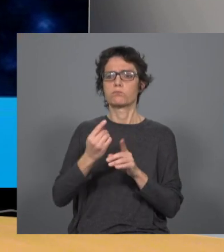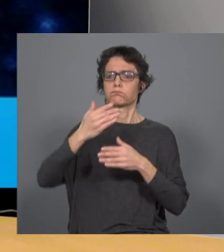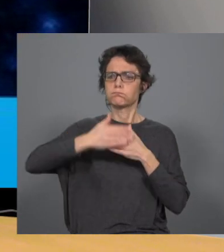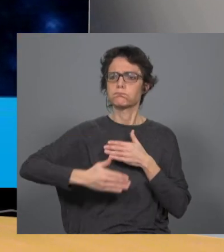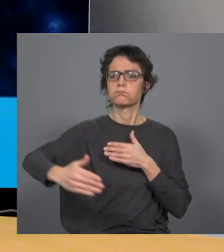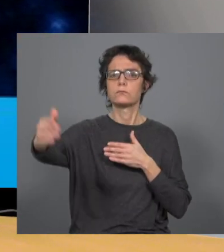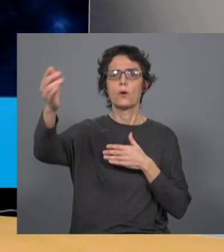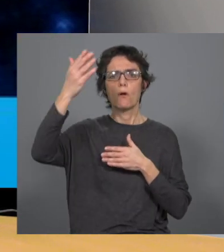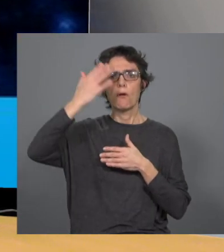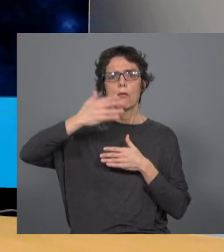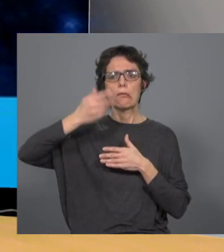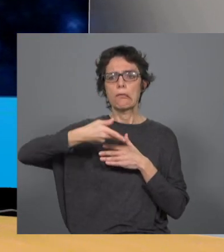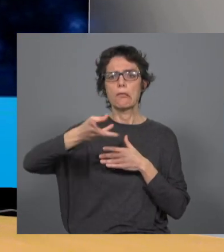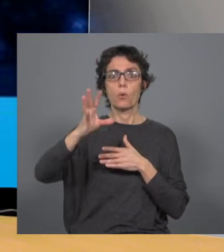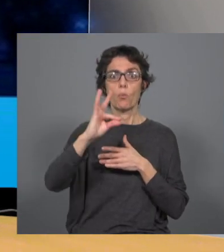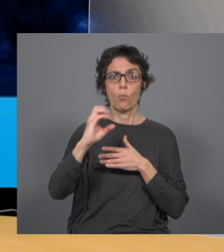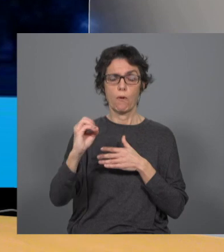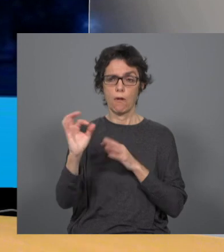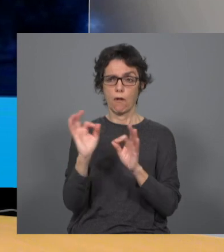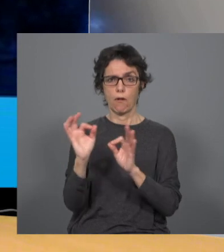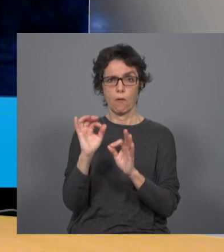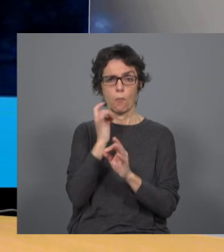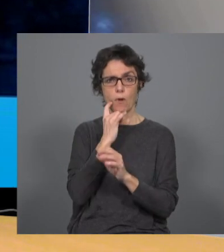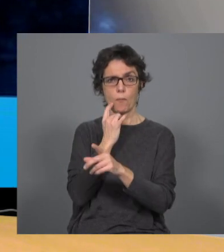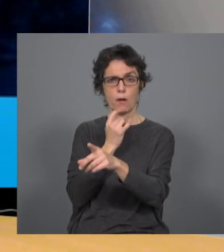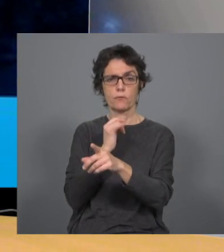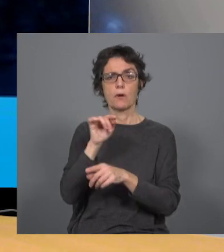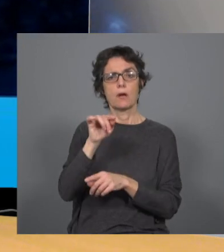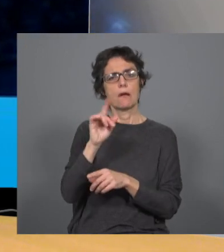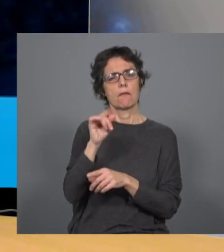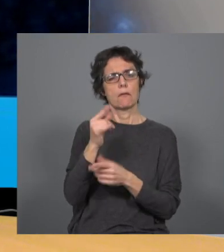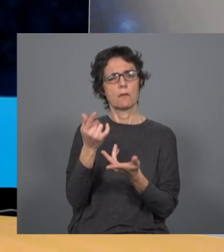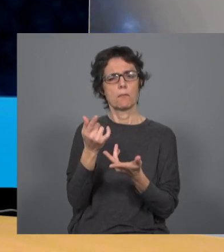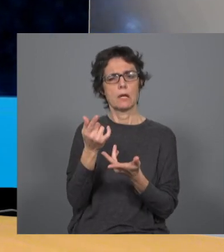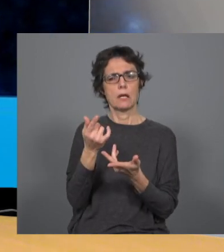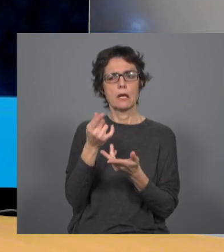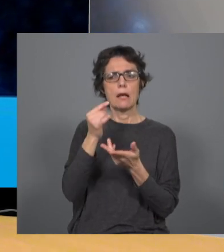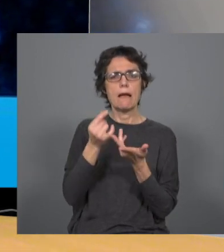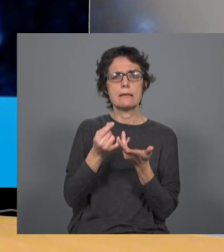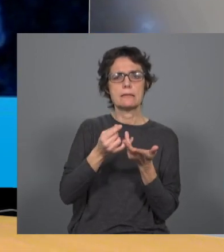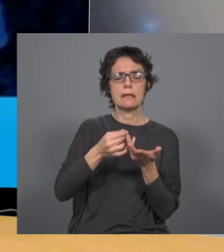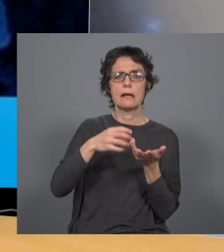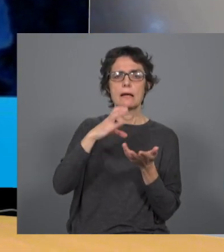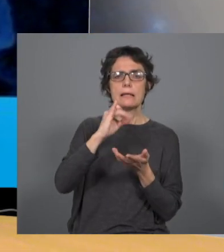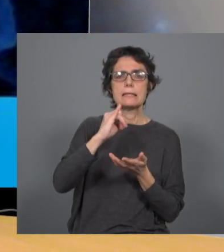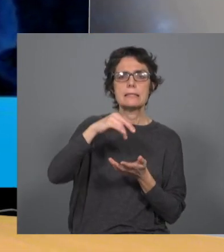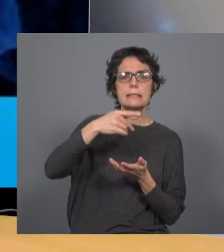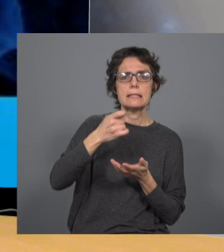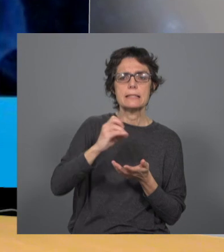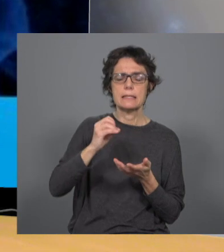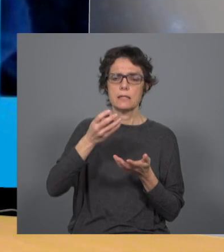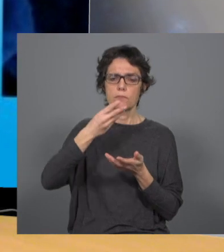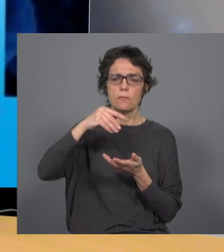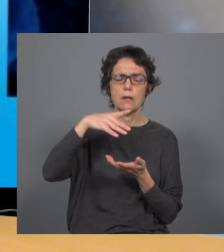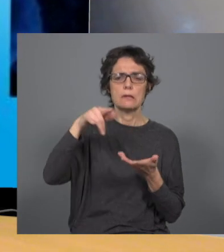preparação para a Páscoa, a Quaresma, e depois as cinzas que são essa marca simbólica do dia. É uma